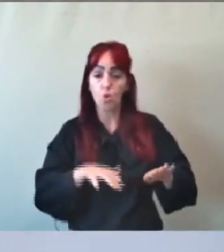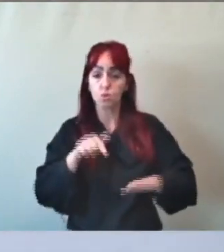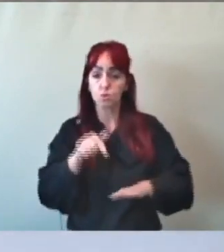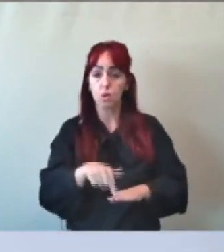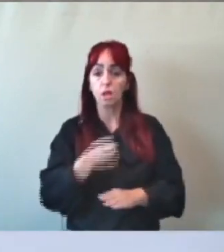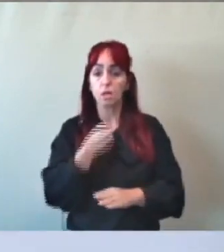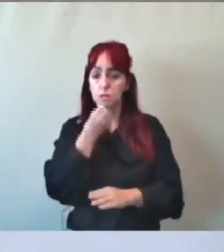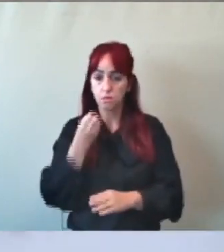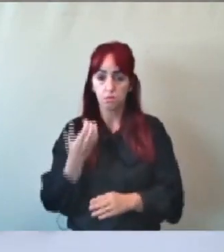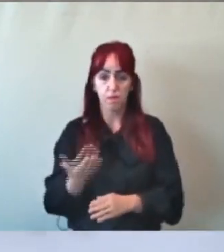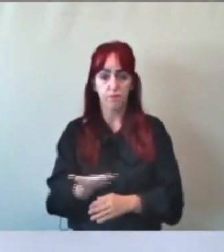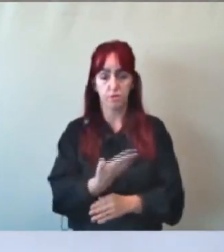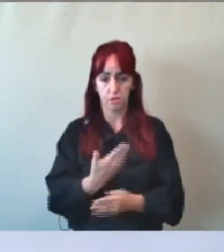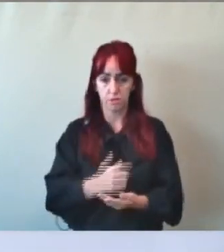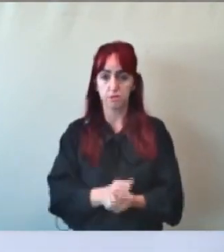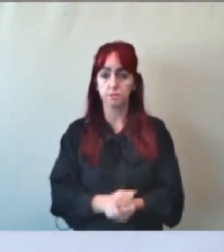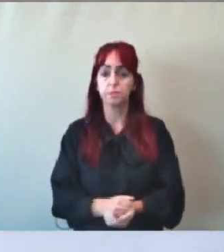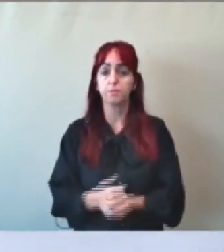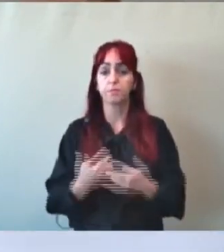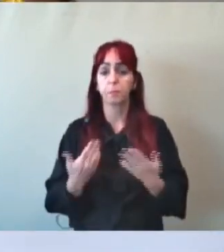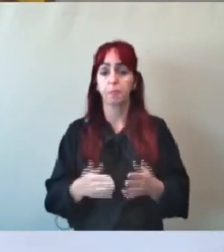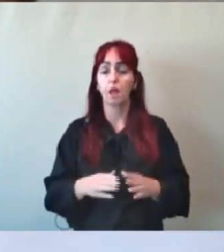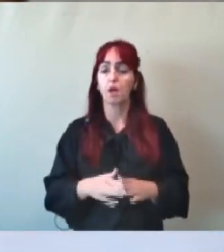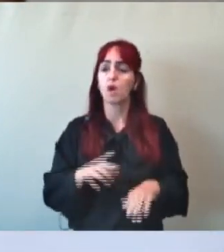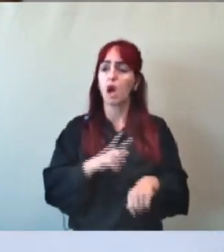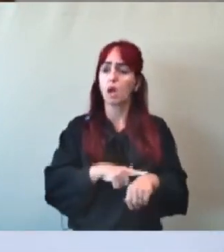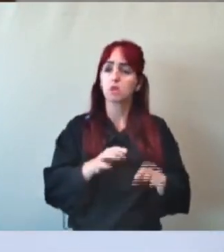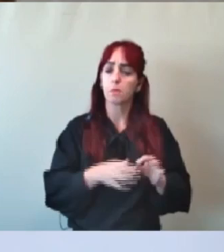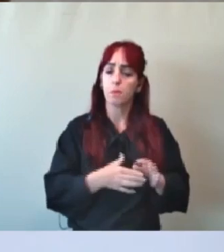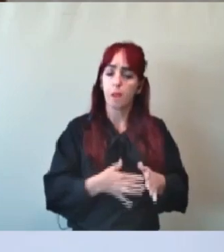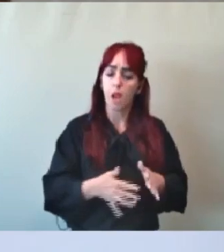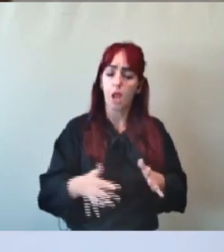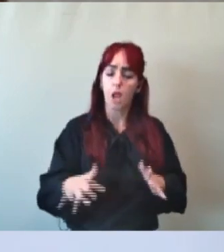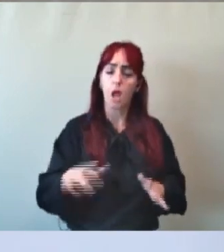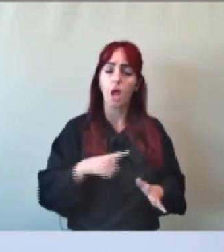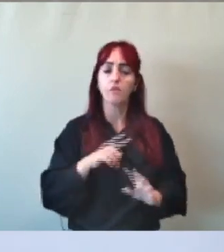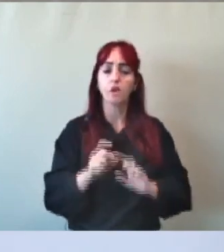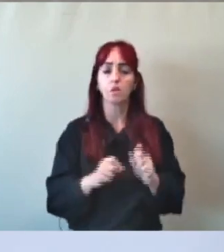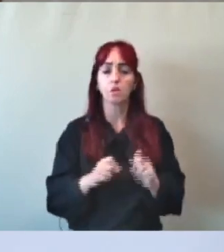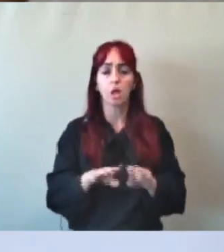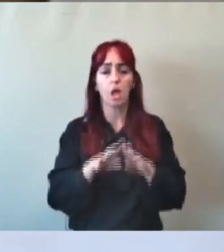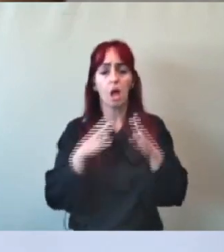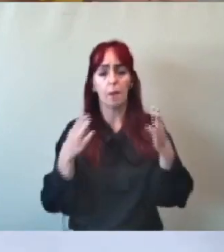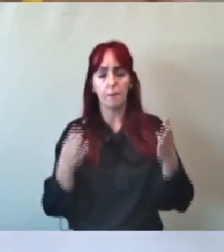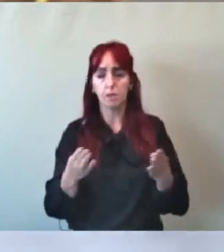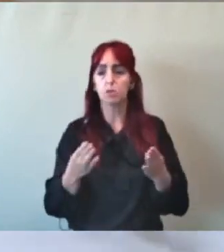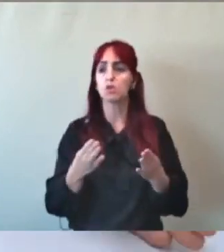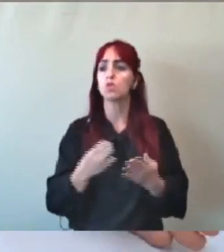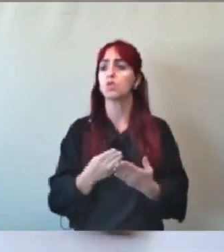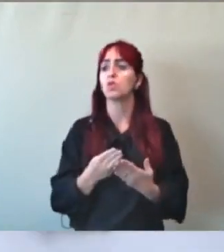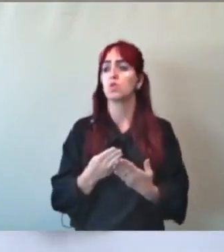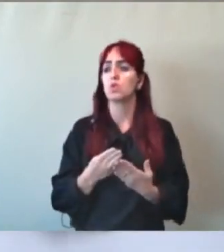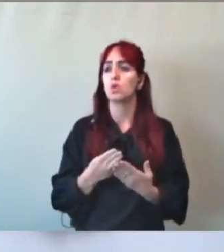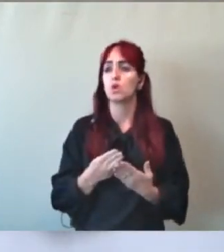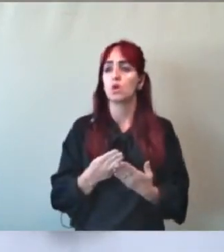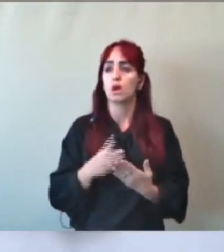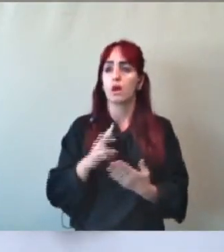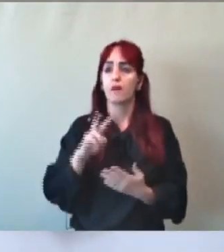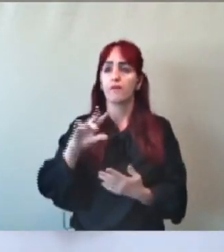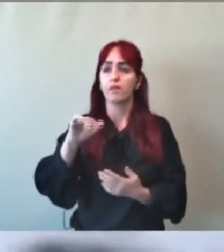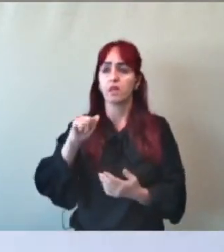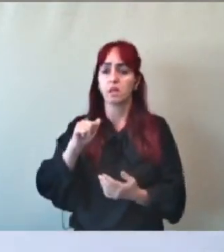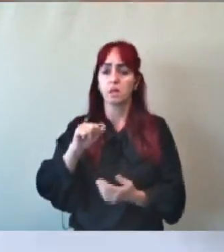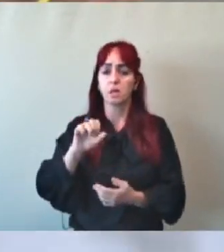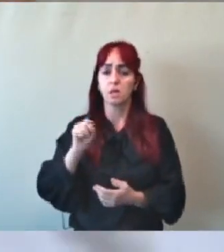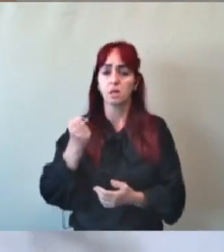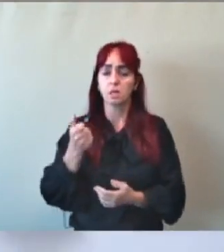tá? E ao longo do tempo foram executadas. A questão de abertura ali da Via São José, que dá interligação com a